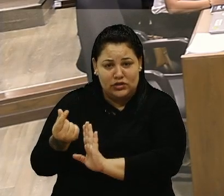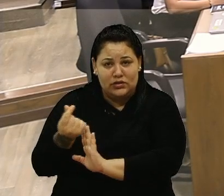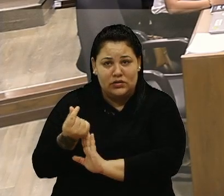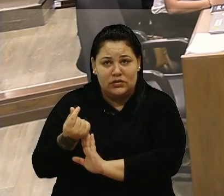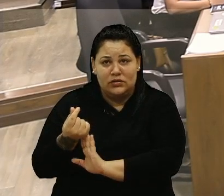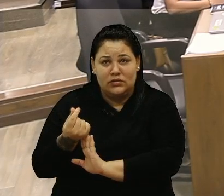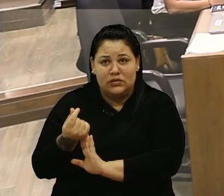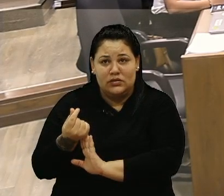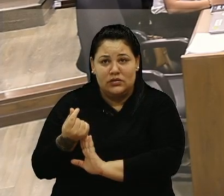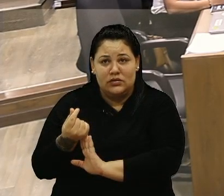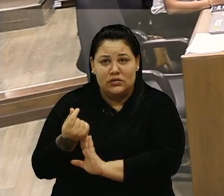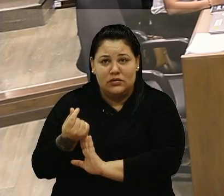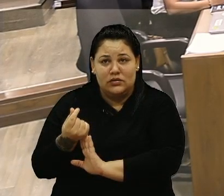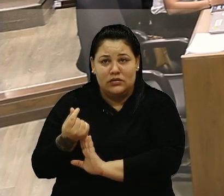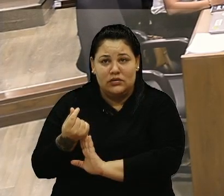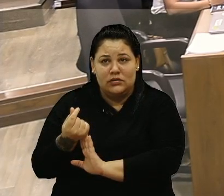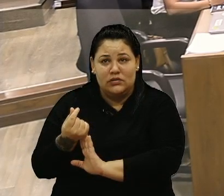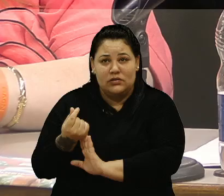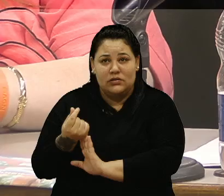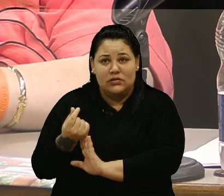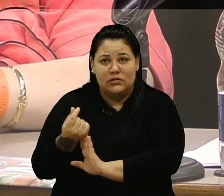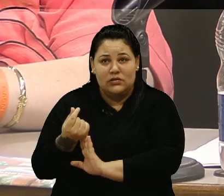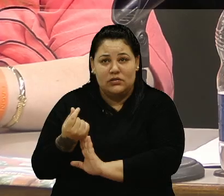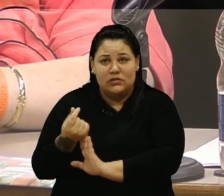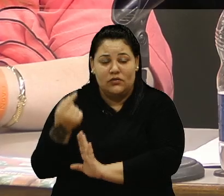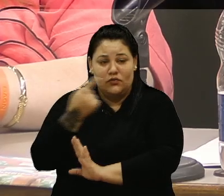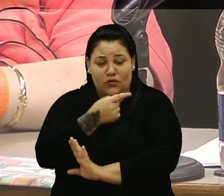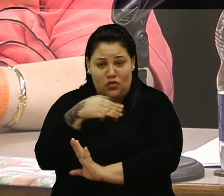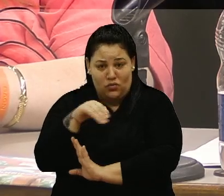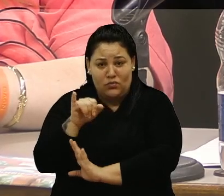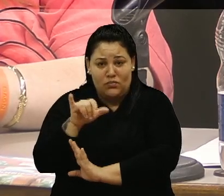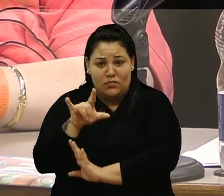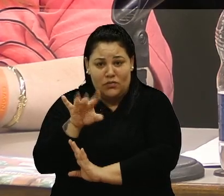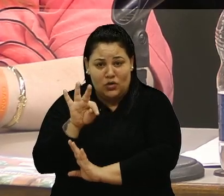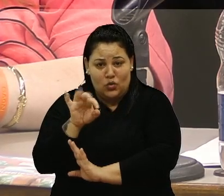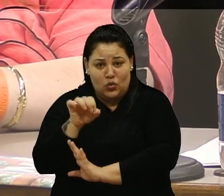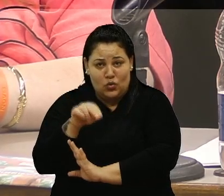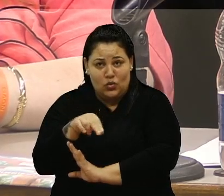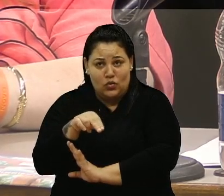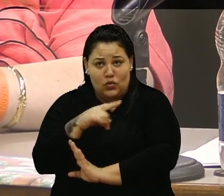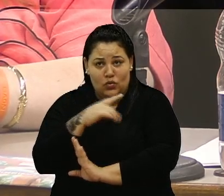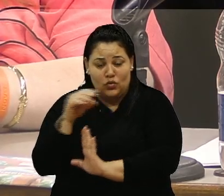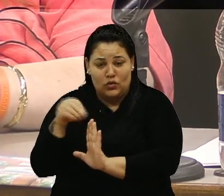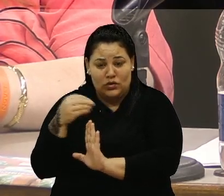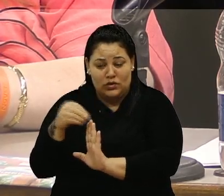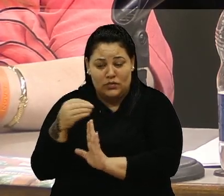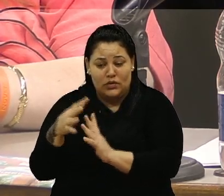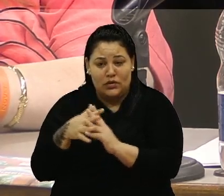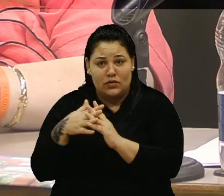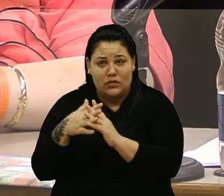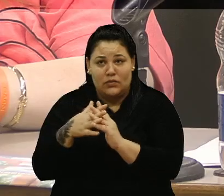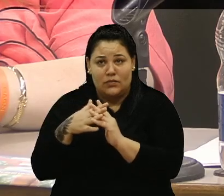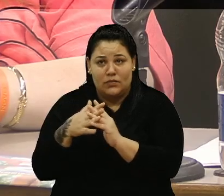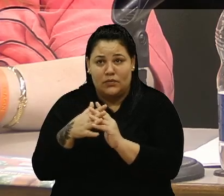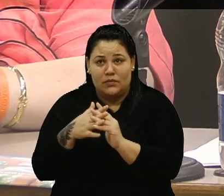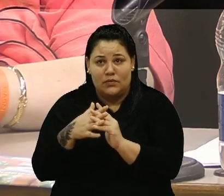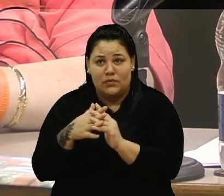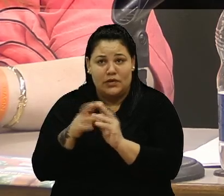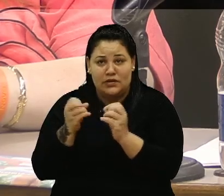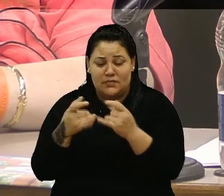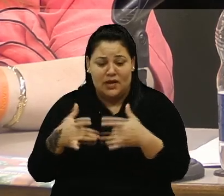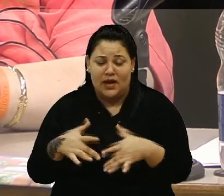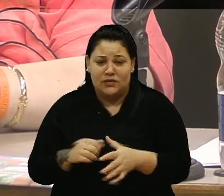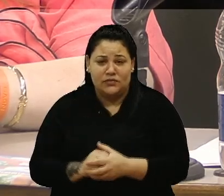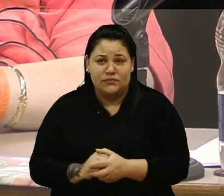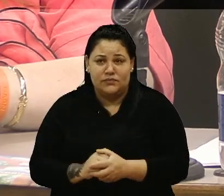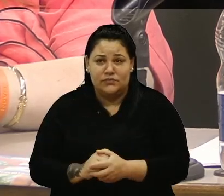Saúde foi esse cidadão aí que fez a prefeitura passar vergonha. Então, se o orçamento está tudo esculhambado, a Secretaria da Saúde... Está explicado, então. Está explicado, só quero